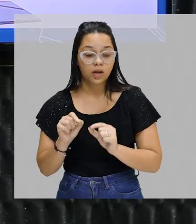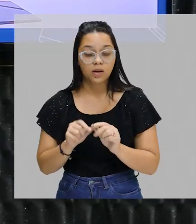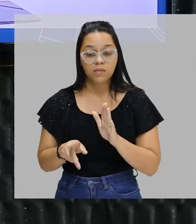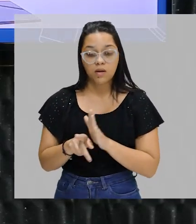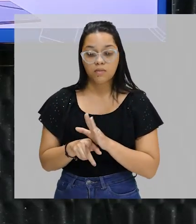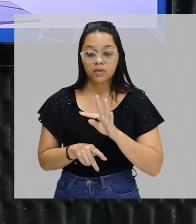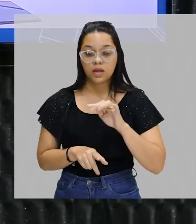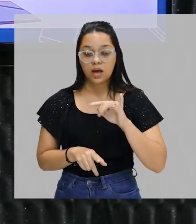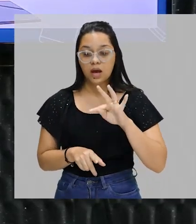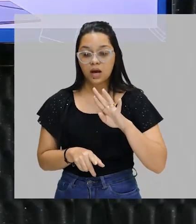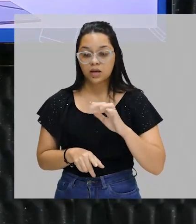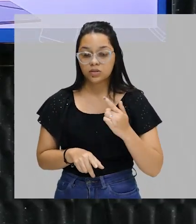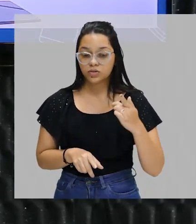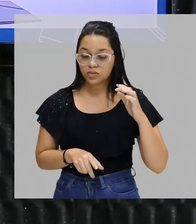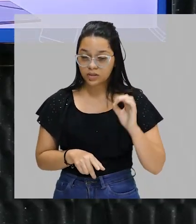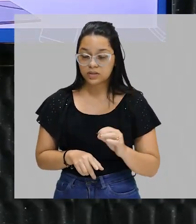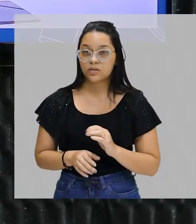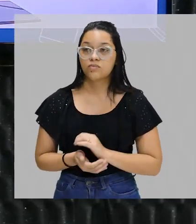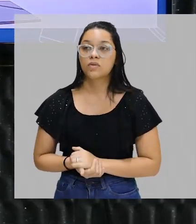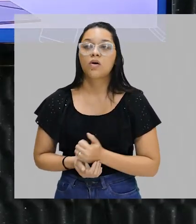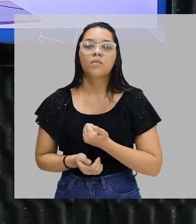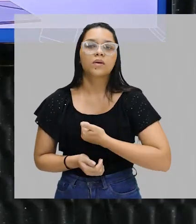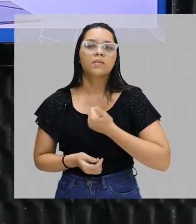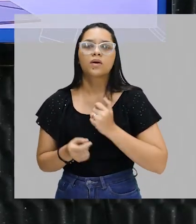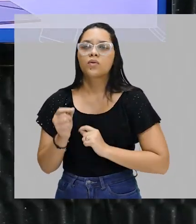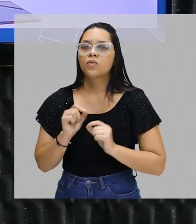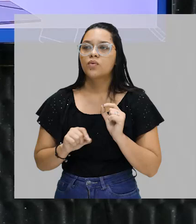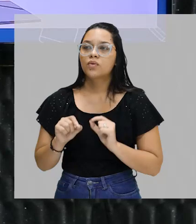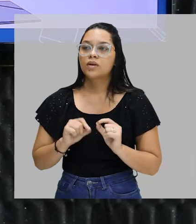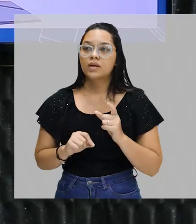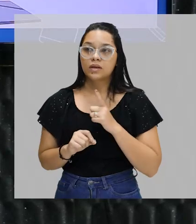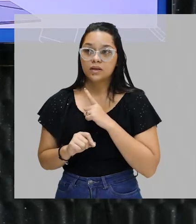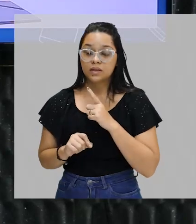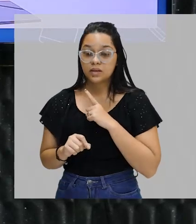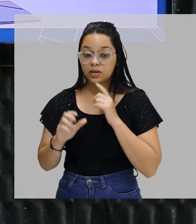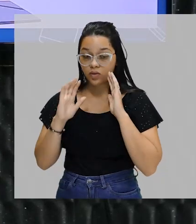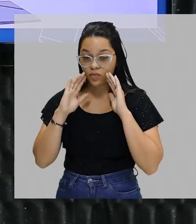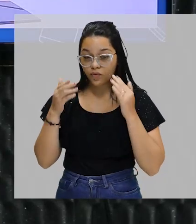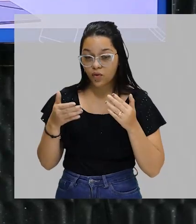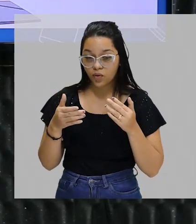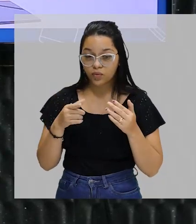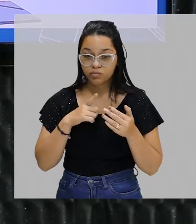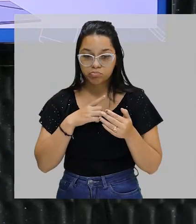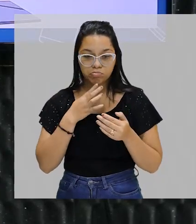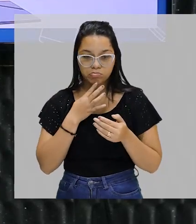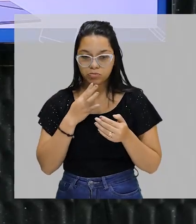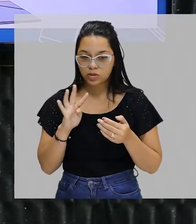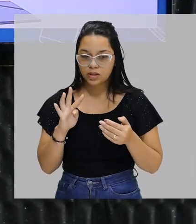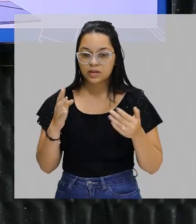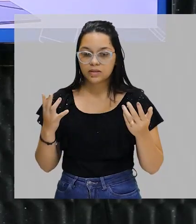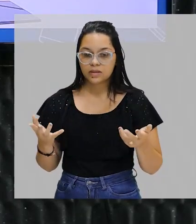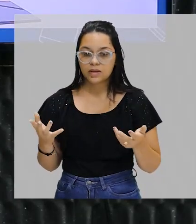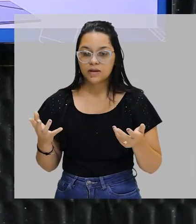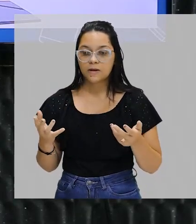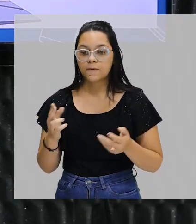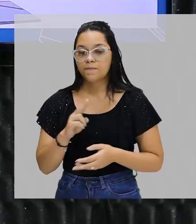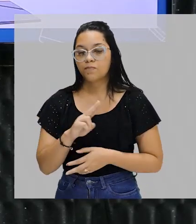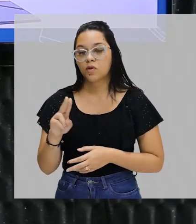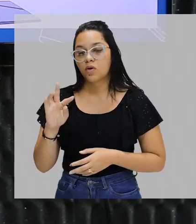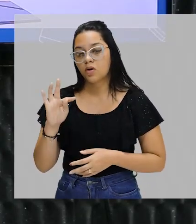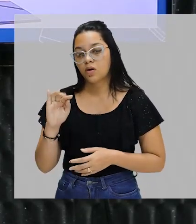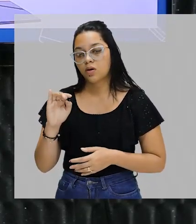da titulação. Então, primeiramente, ó, a solução que possui a concentração desconhecida é chamada